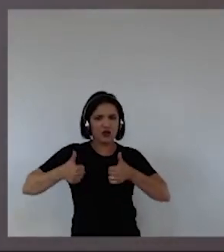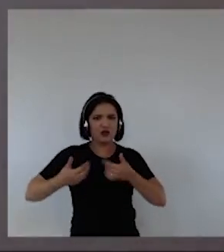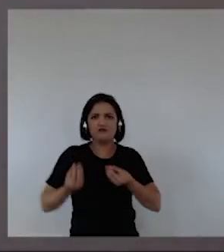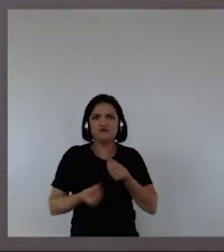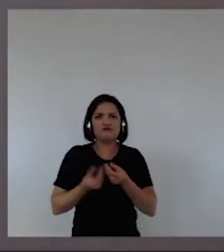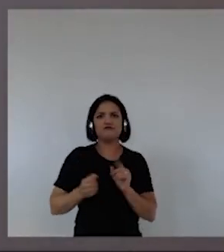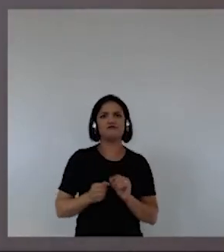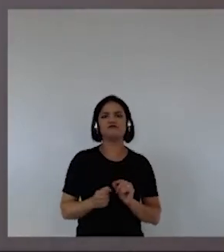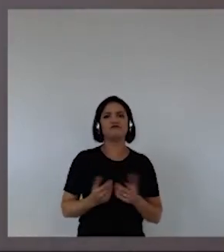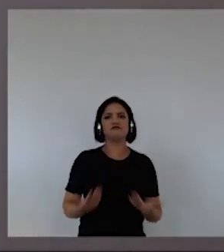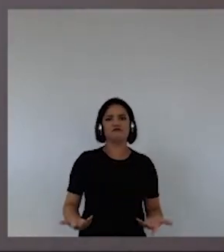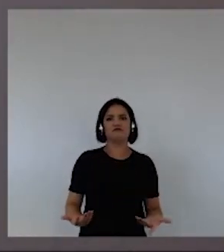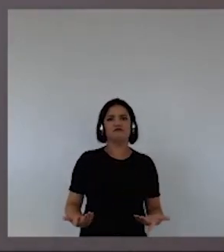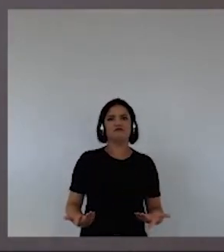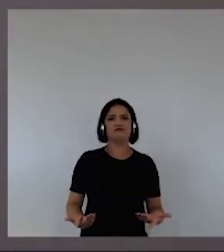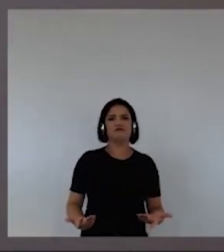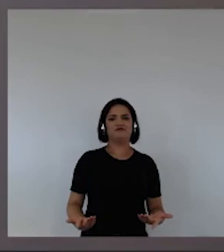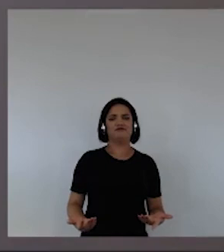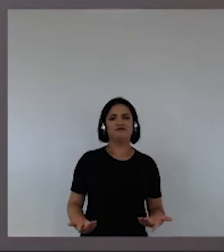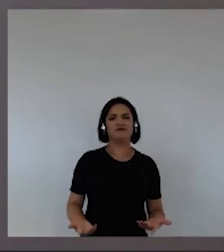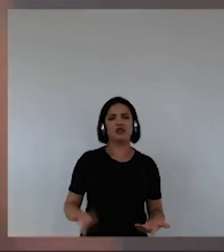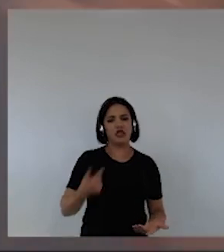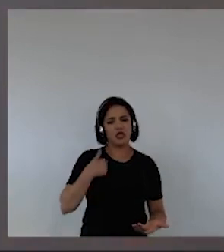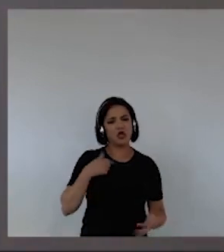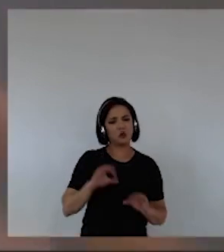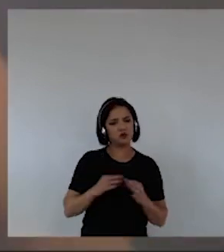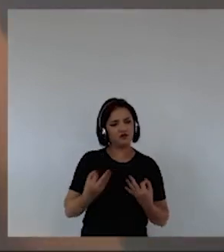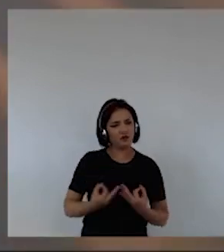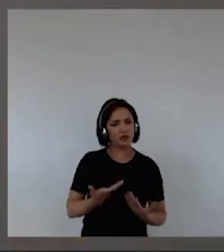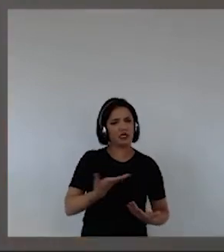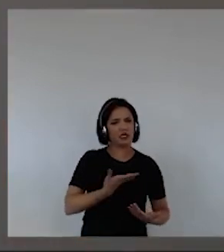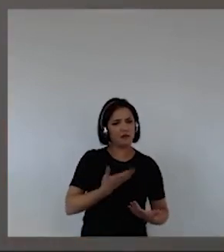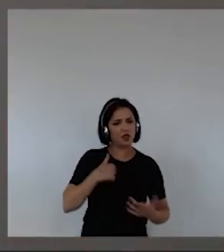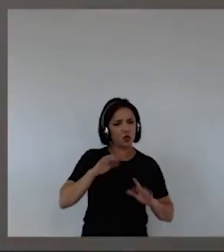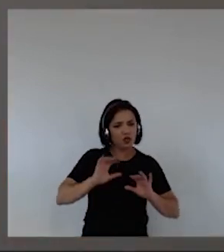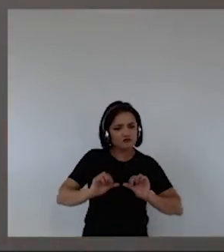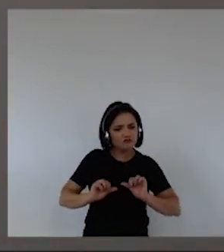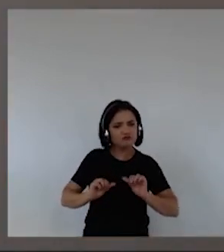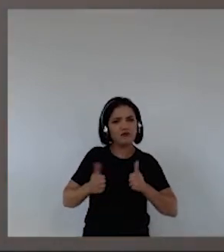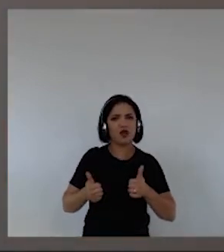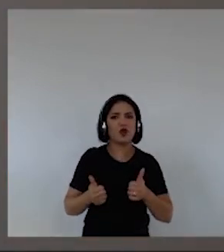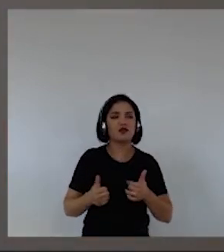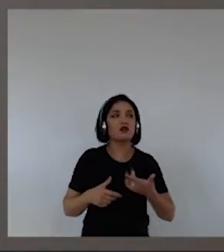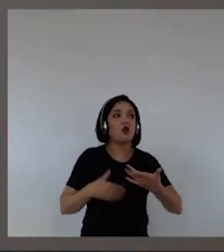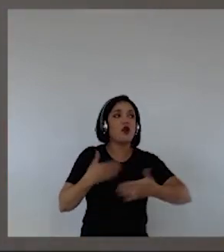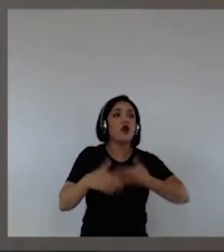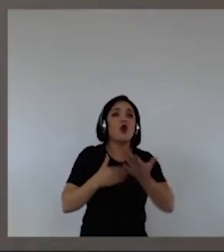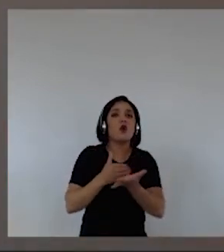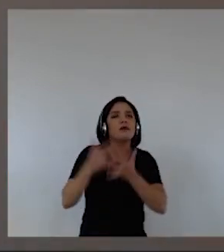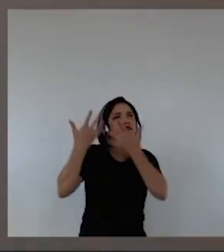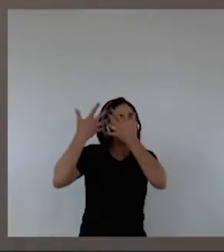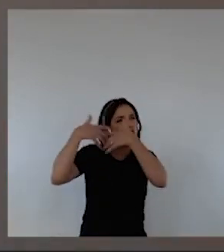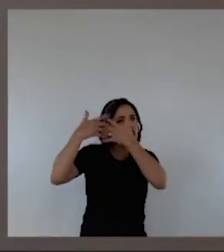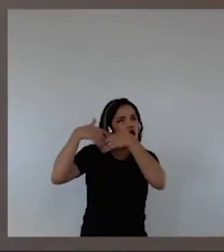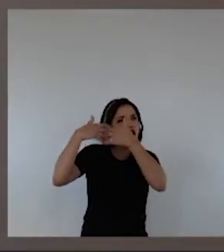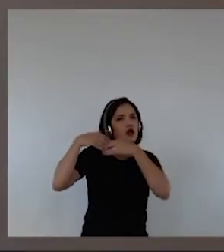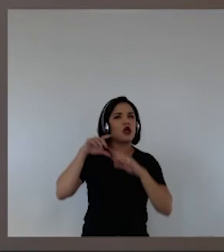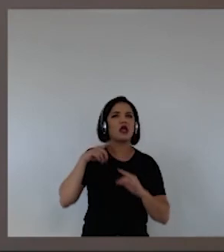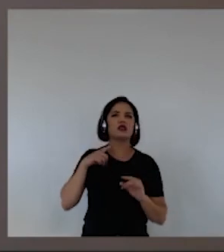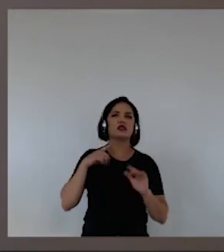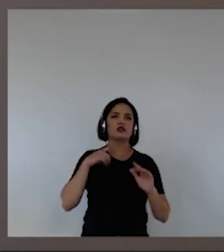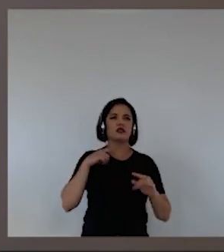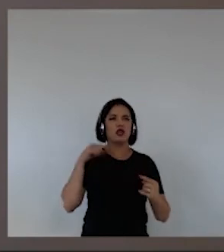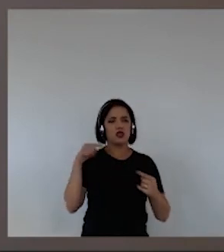isso? Sair melhor do que entrei para mim, para minha família, para os meus amigos e para o mundo. Então, eu comecei a pensar e estipular metas para